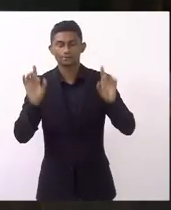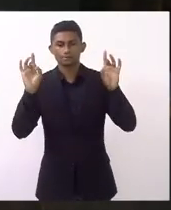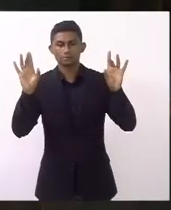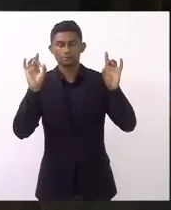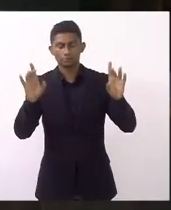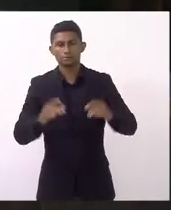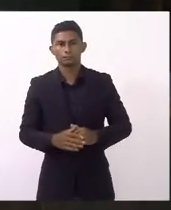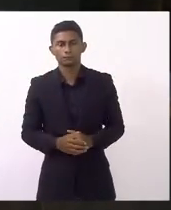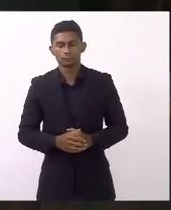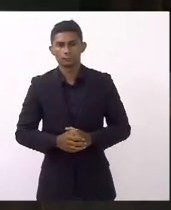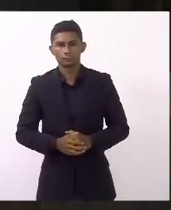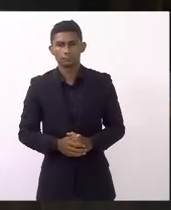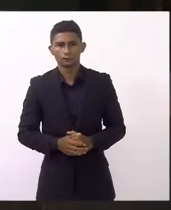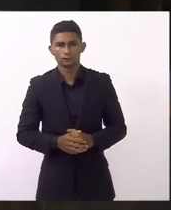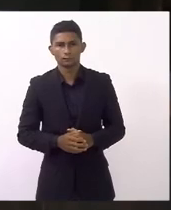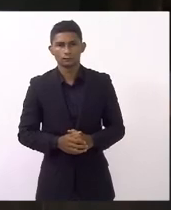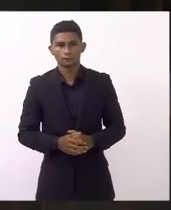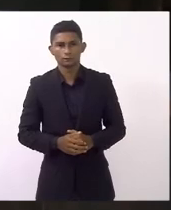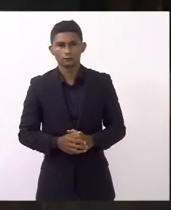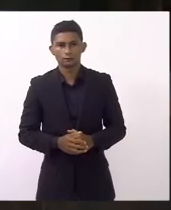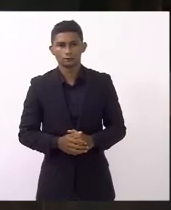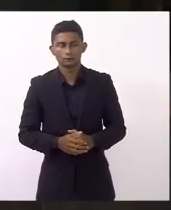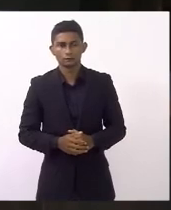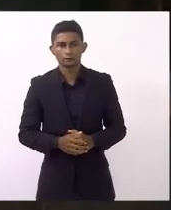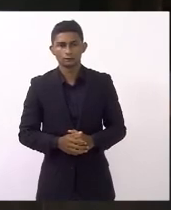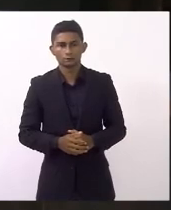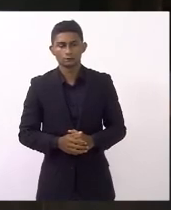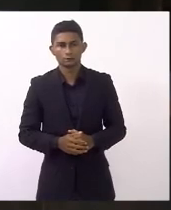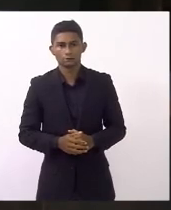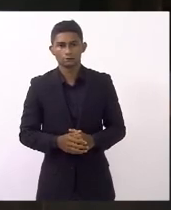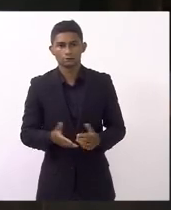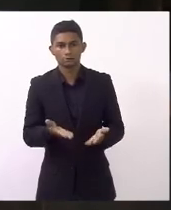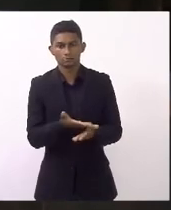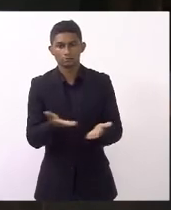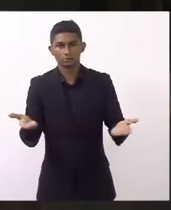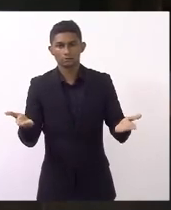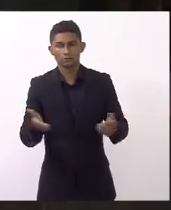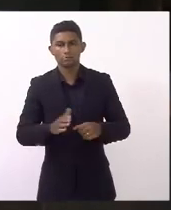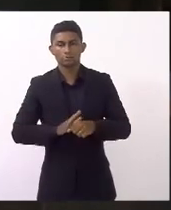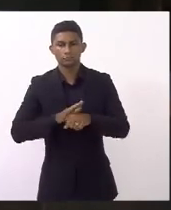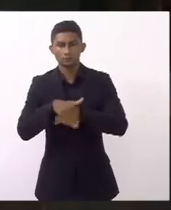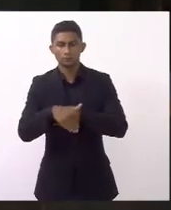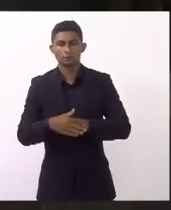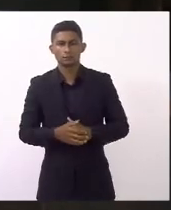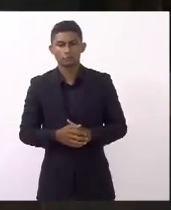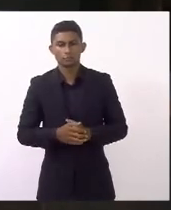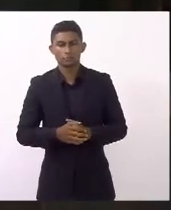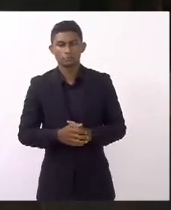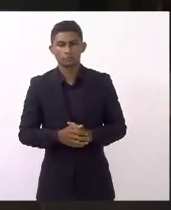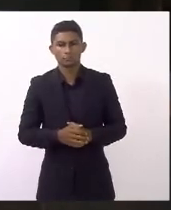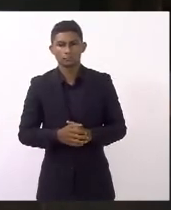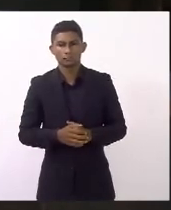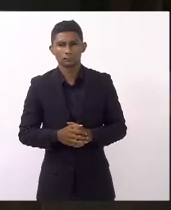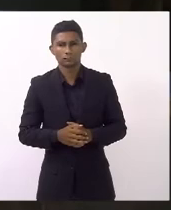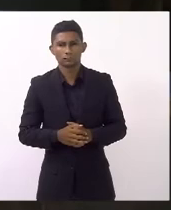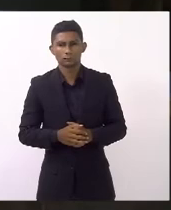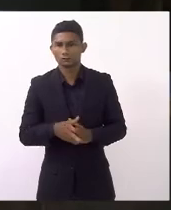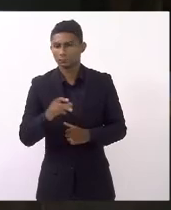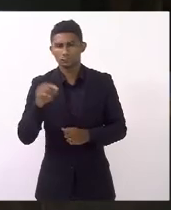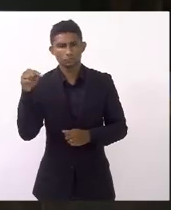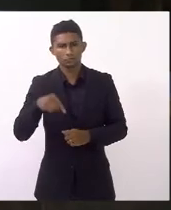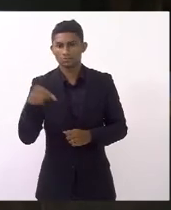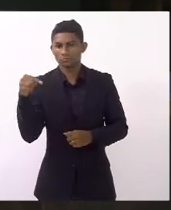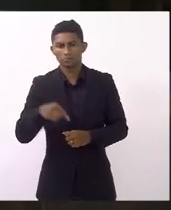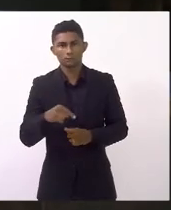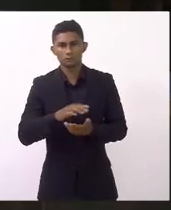especial aos agraciados dessa noite e as agraciadas sem vocês não faria